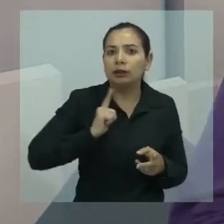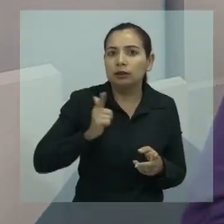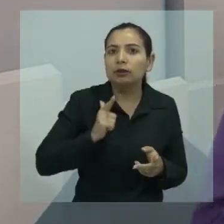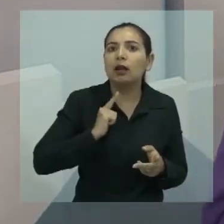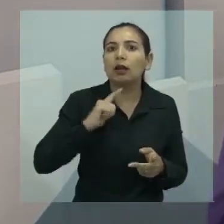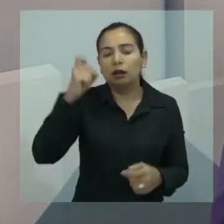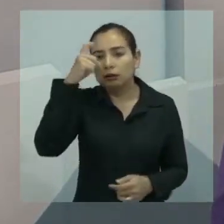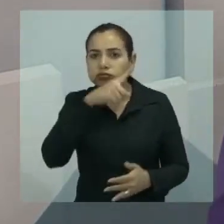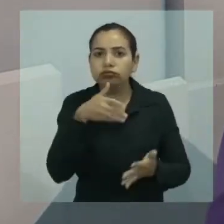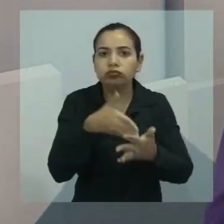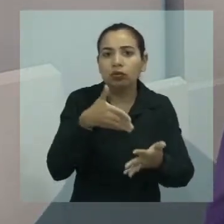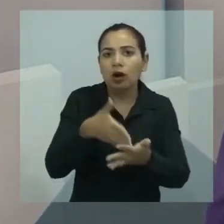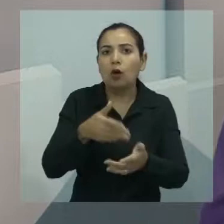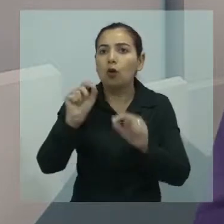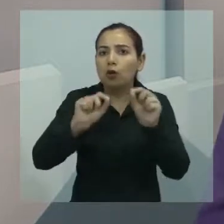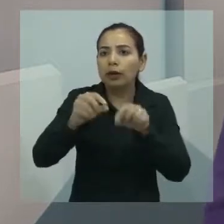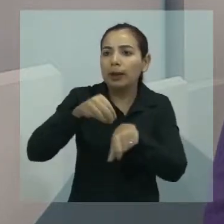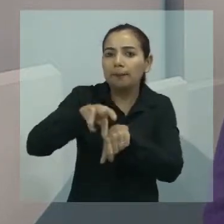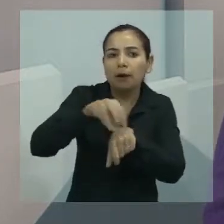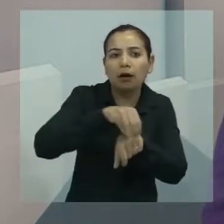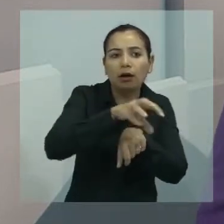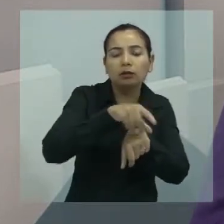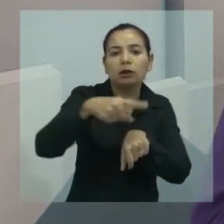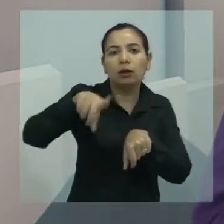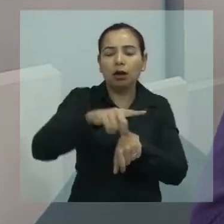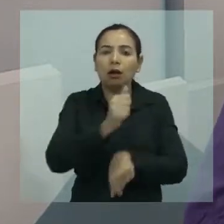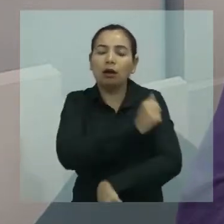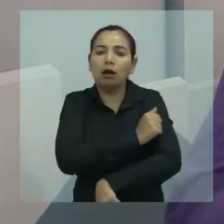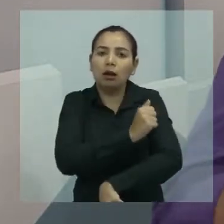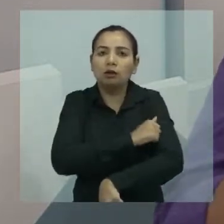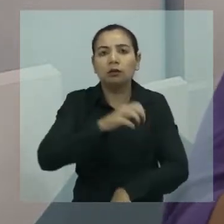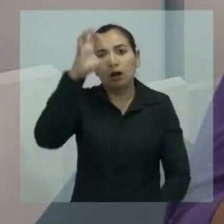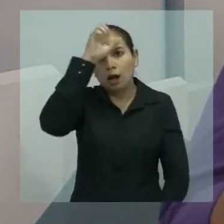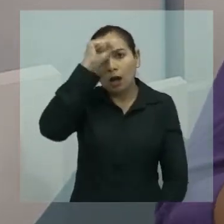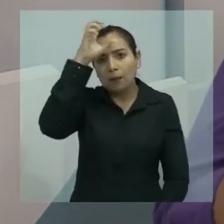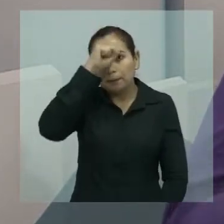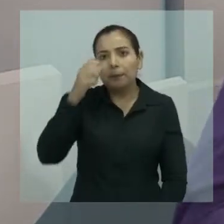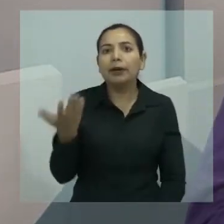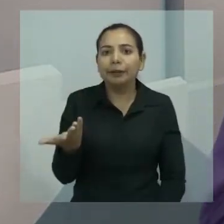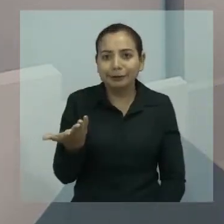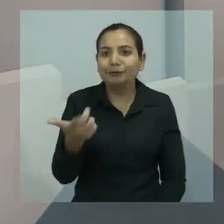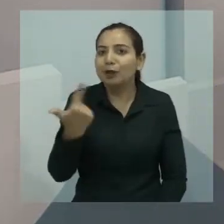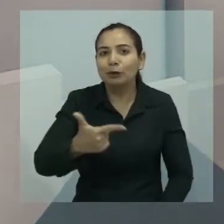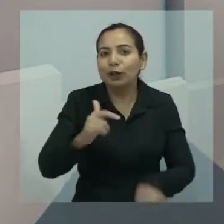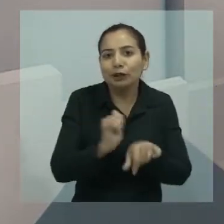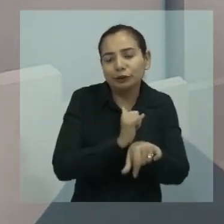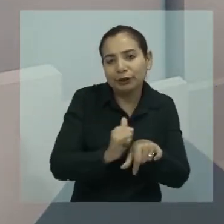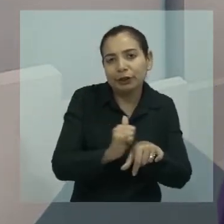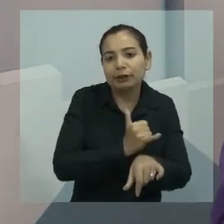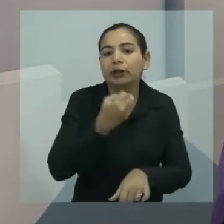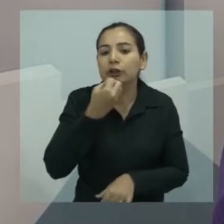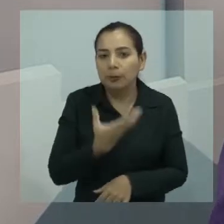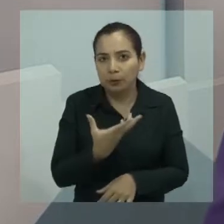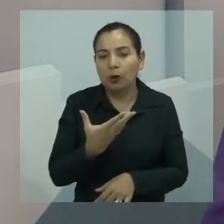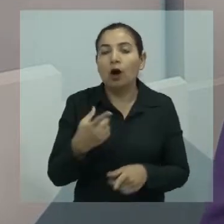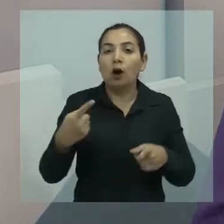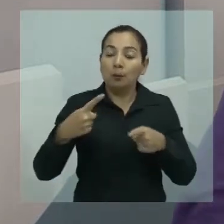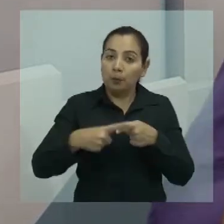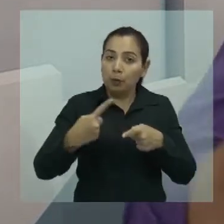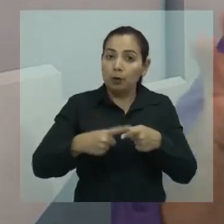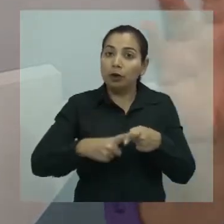plano curricular que consegue ser implementado, ela tem mais dificuldade de fazer com que os estudantes aprendam,